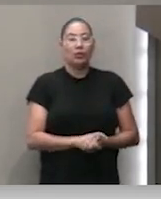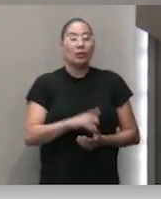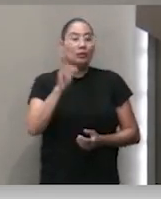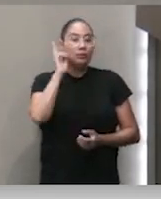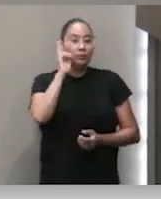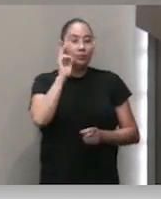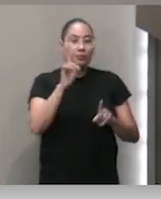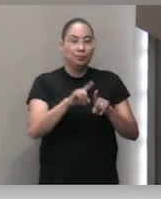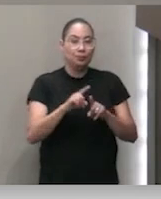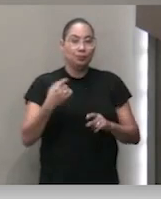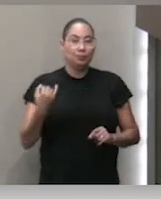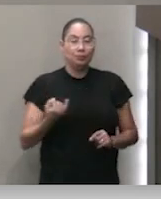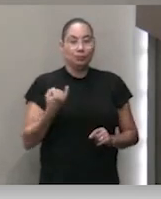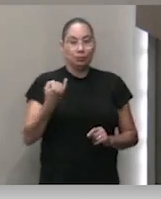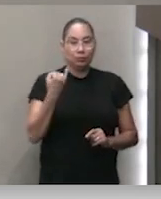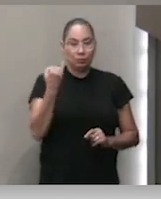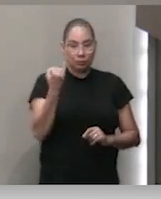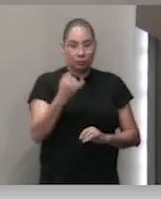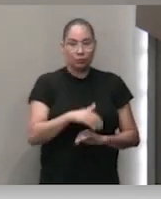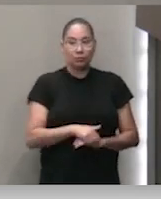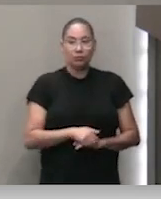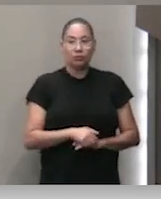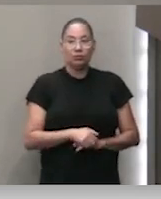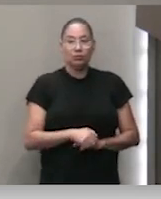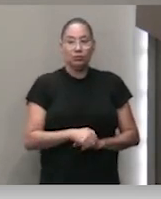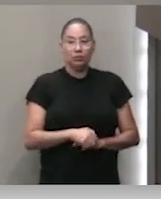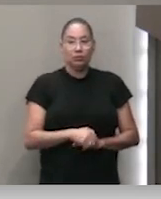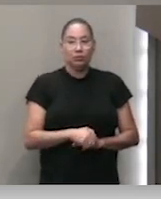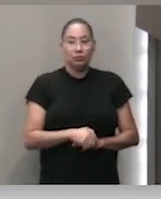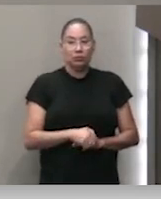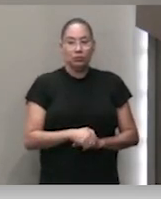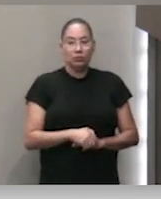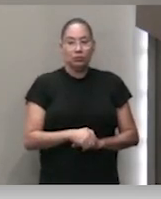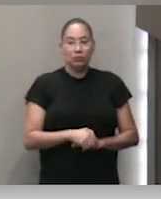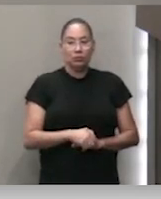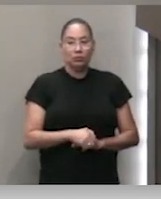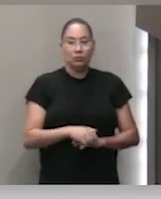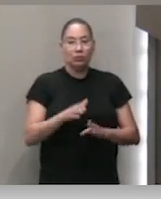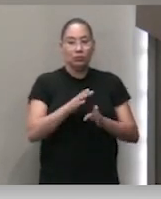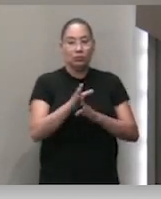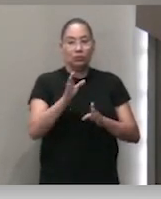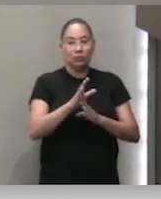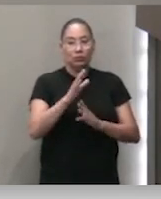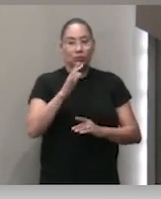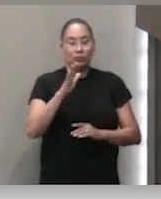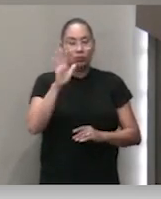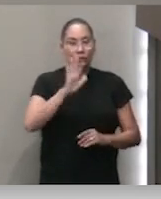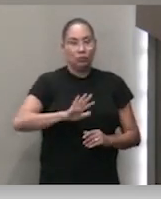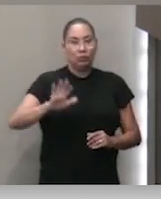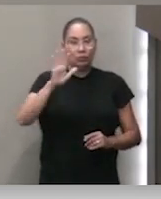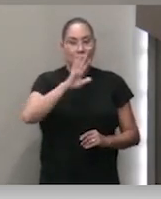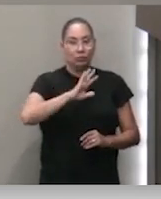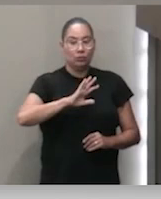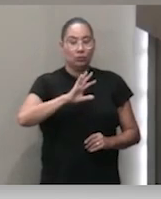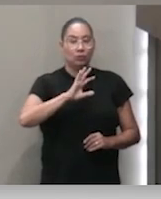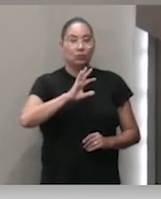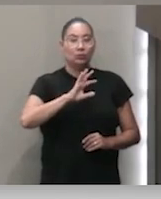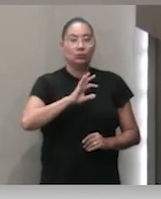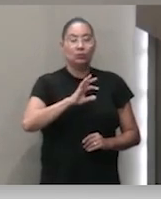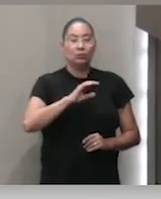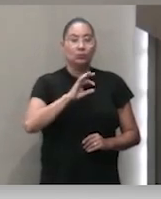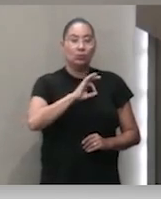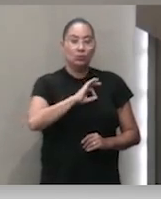lembrando que é muito importante que, conforme o Conselho Nacional de Política Criminal e Penitenciária,